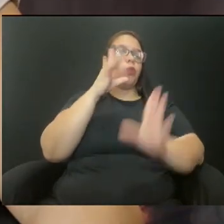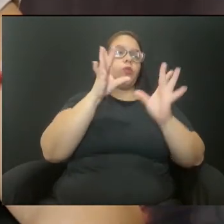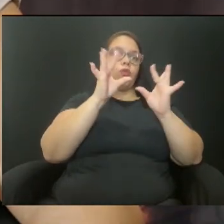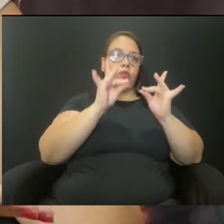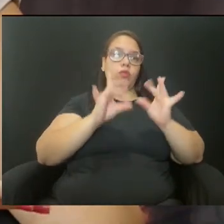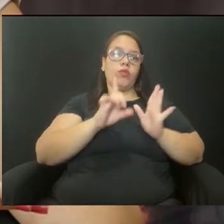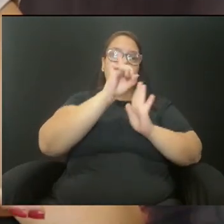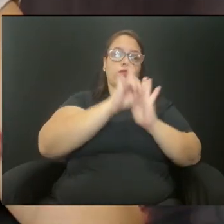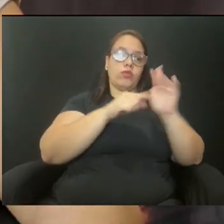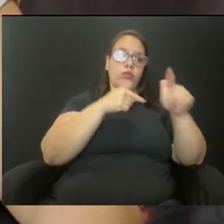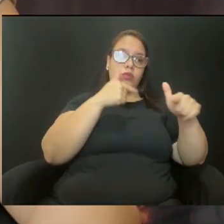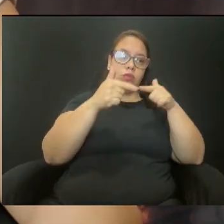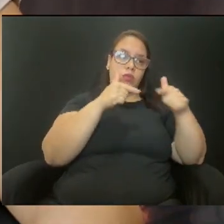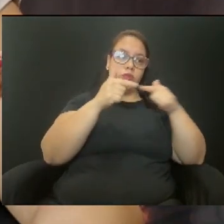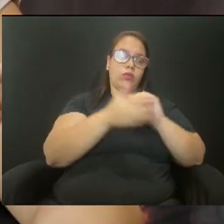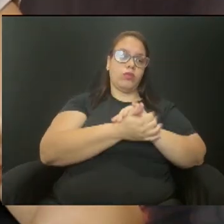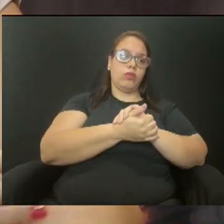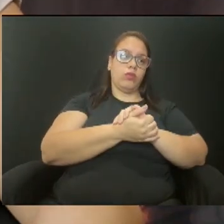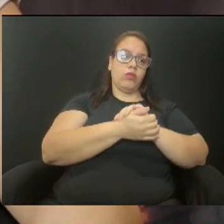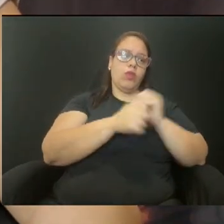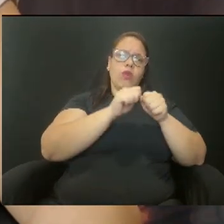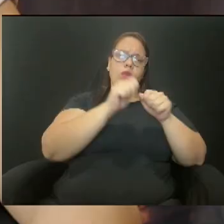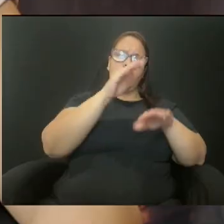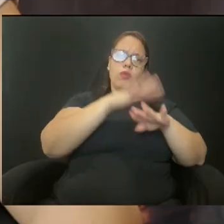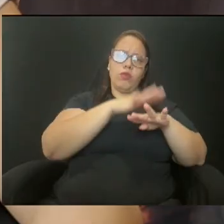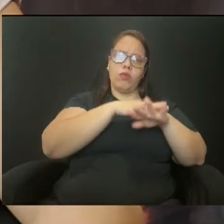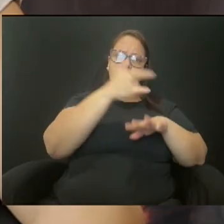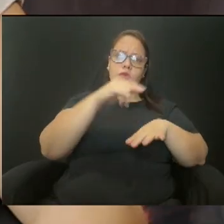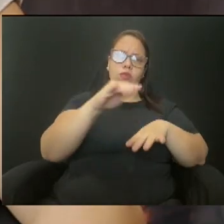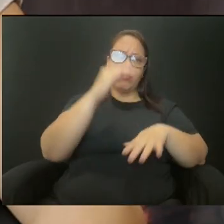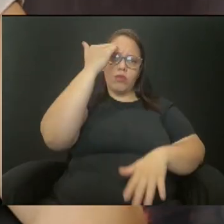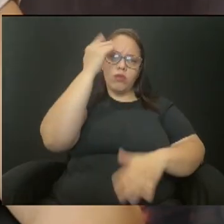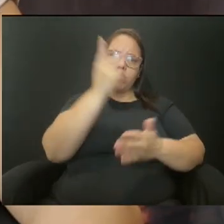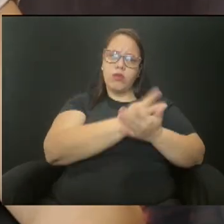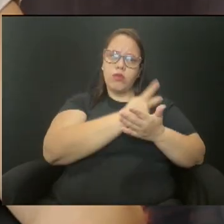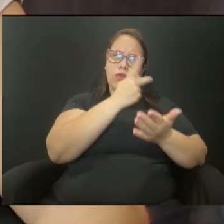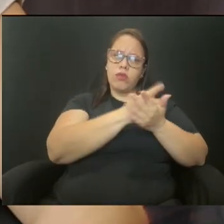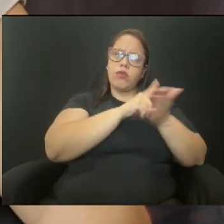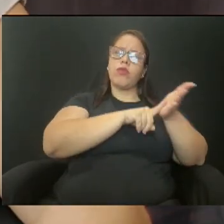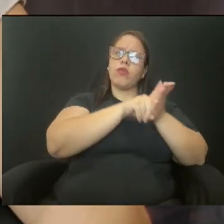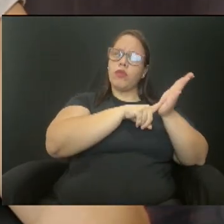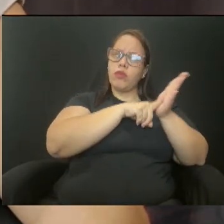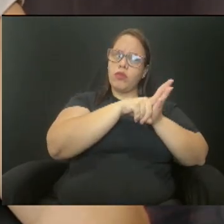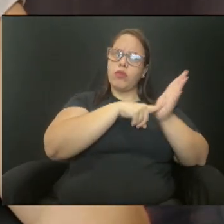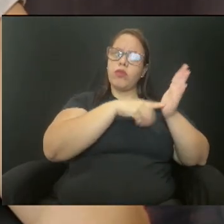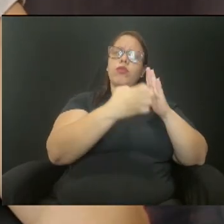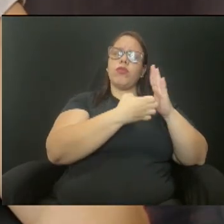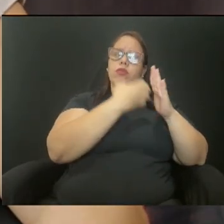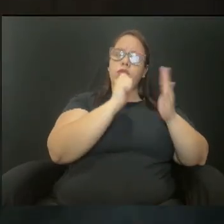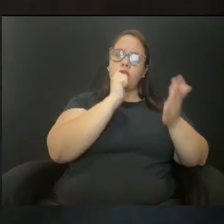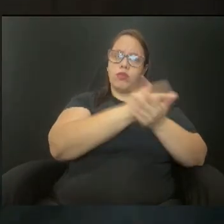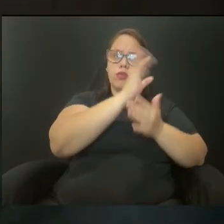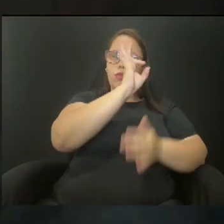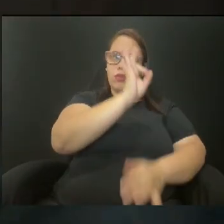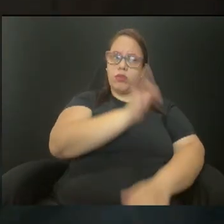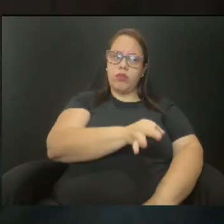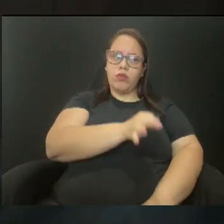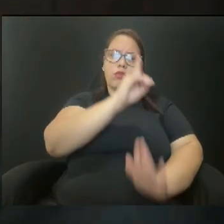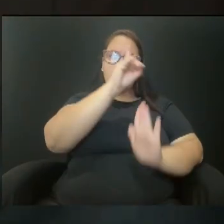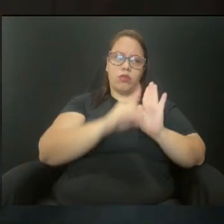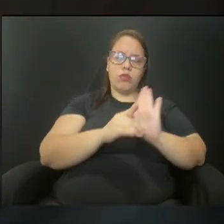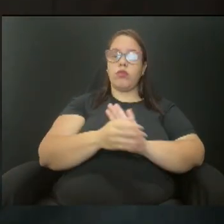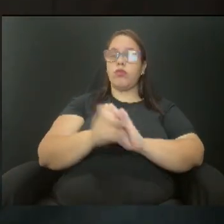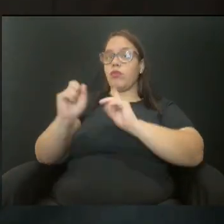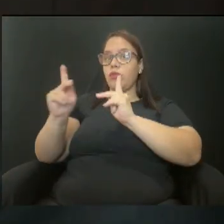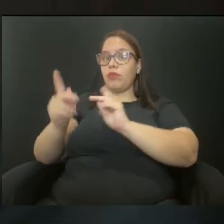que refaça os cálculos e, tendo alguma irregularidade, questione o seu empregador para que ele pague corretamente os seus direitos. Tá certo? Então vamos a